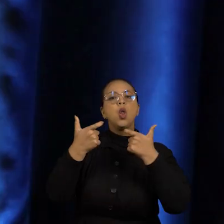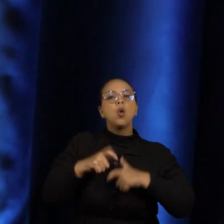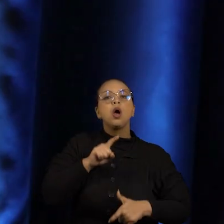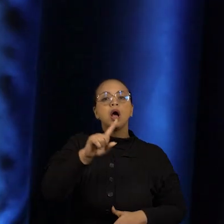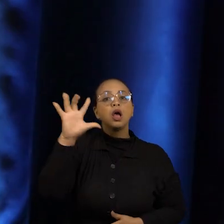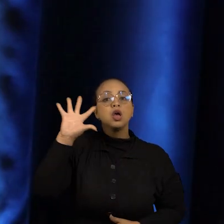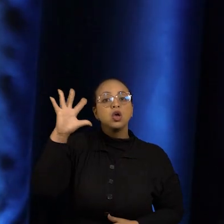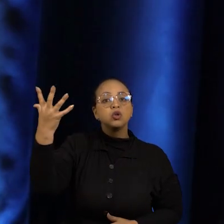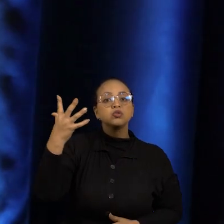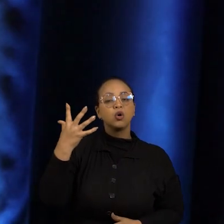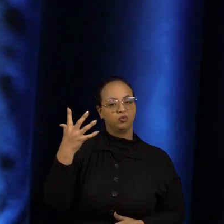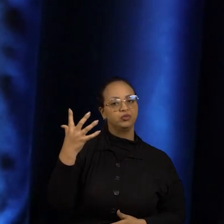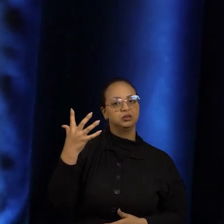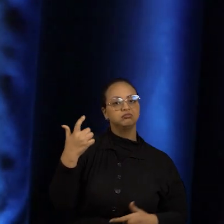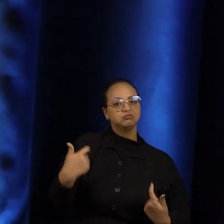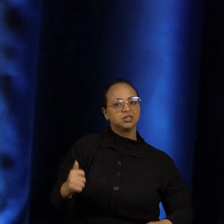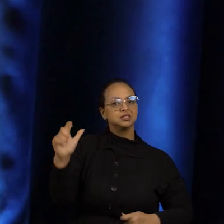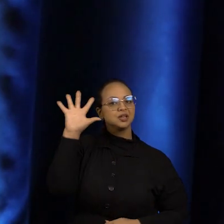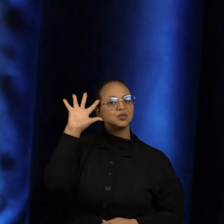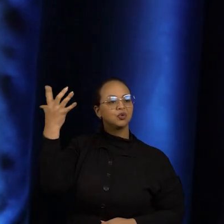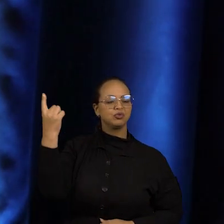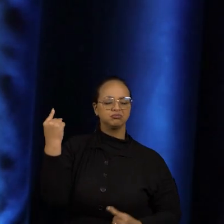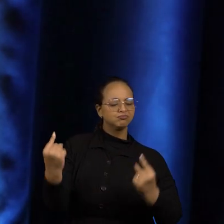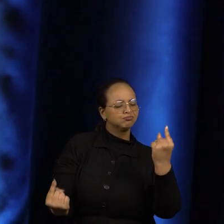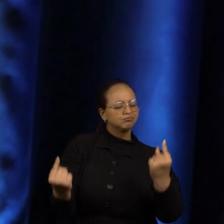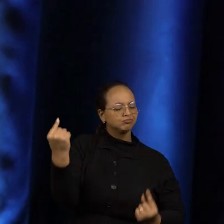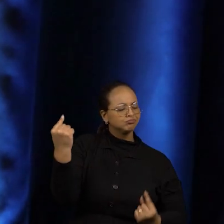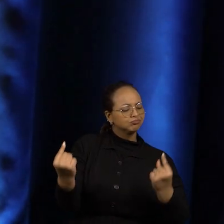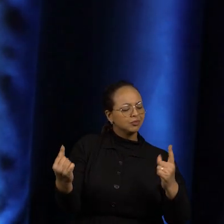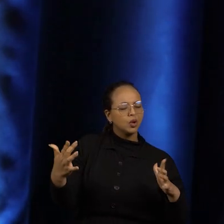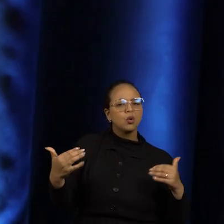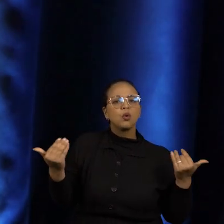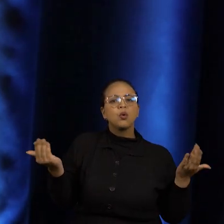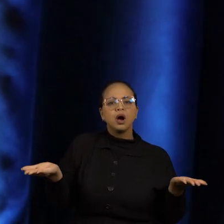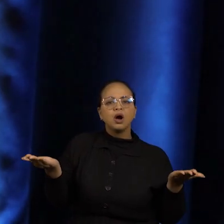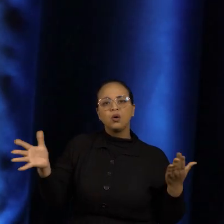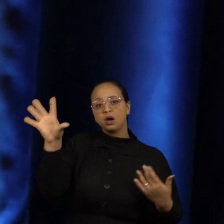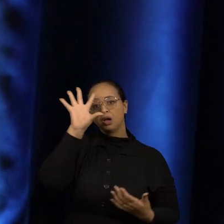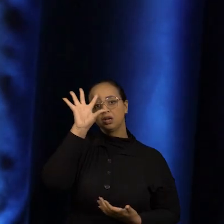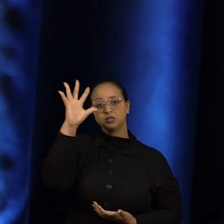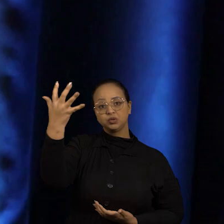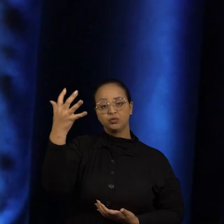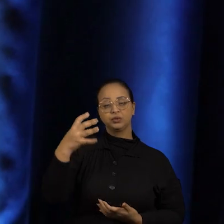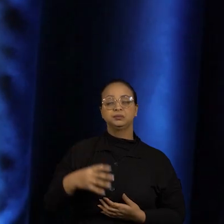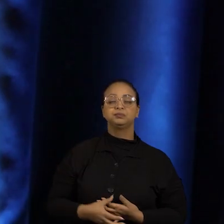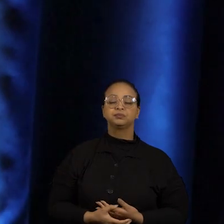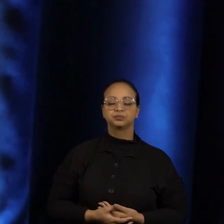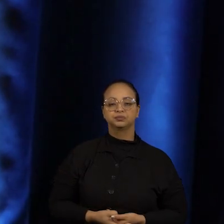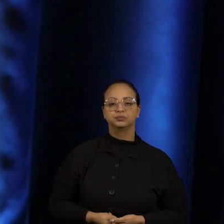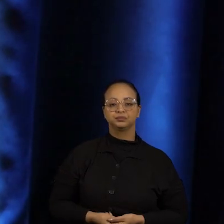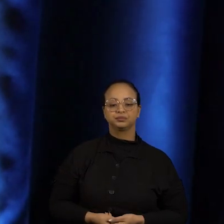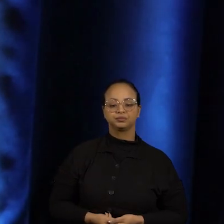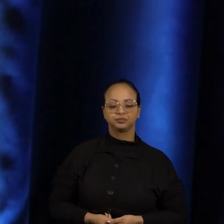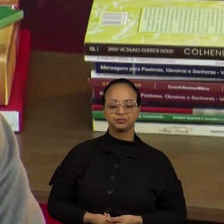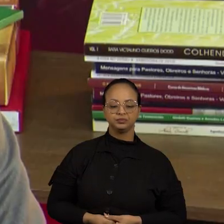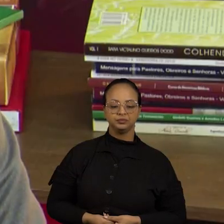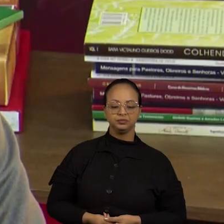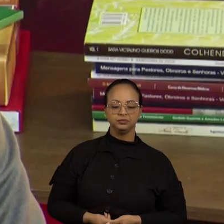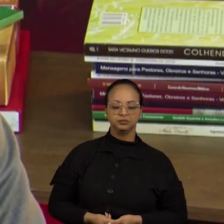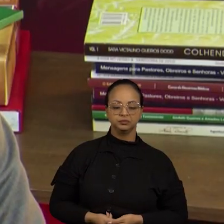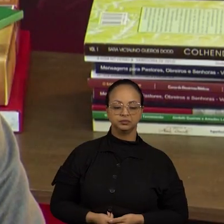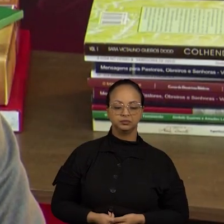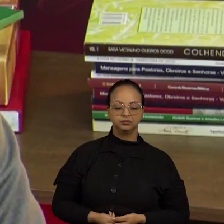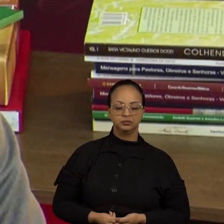Onde a escolha em edificar uma vida, um altar para a glória do Senhor. Glória a Deus, né?